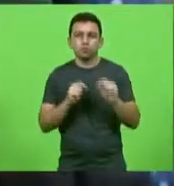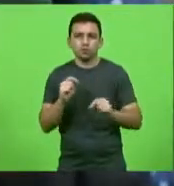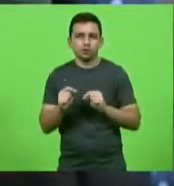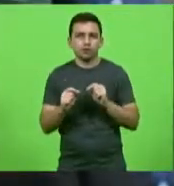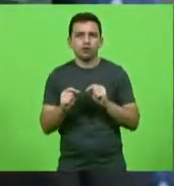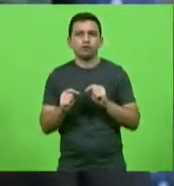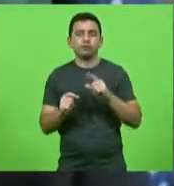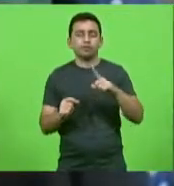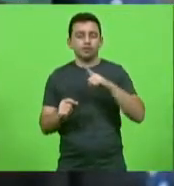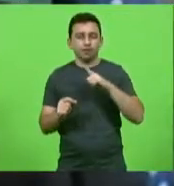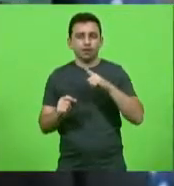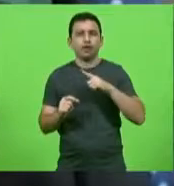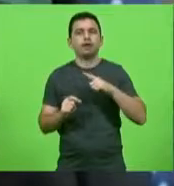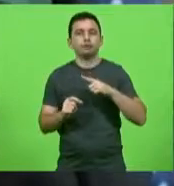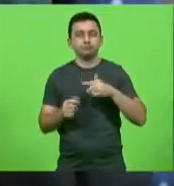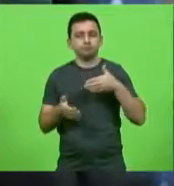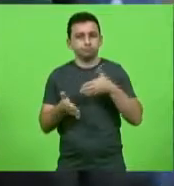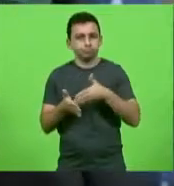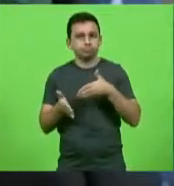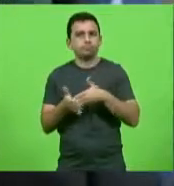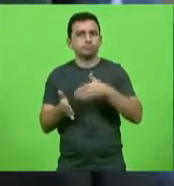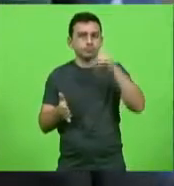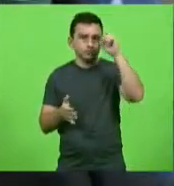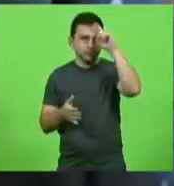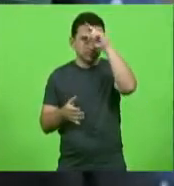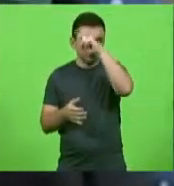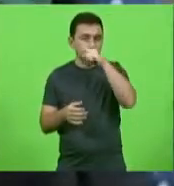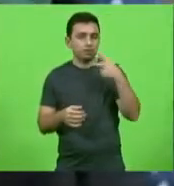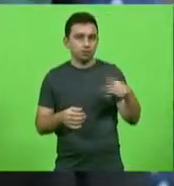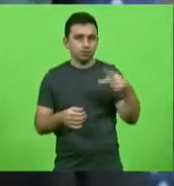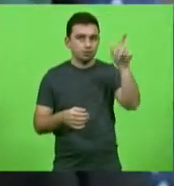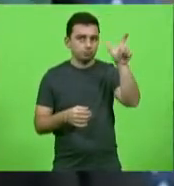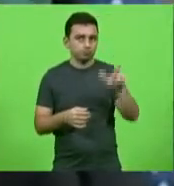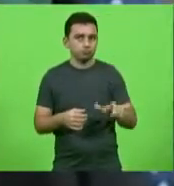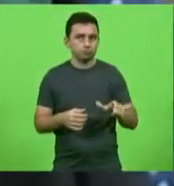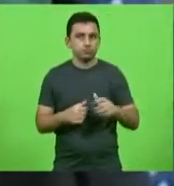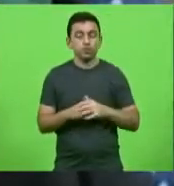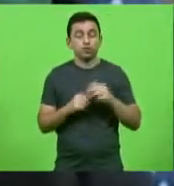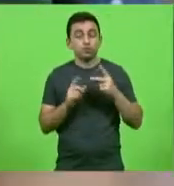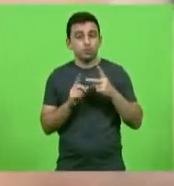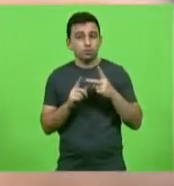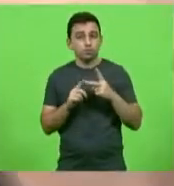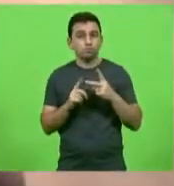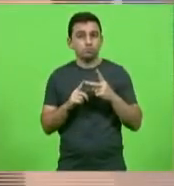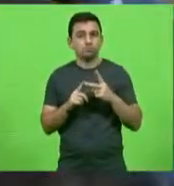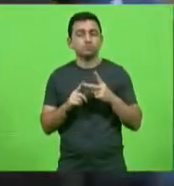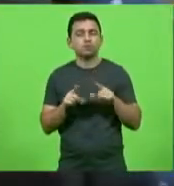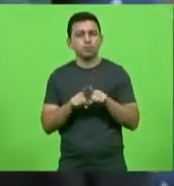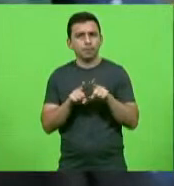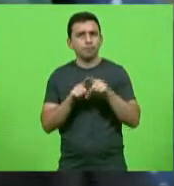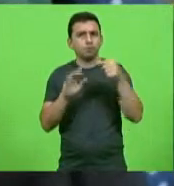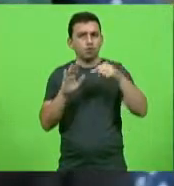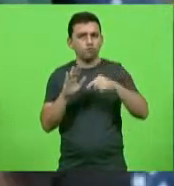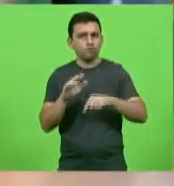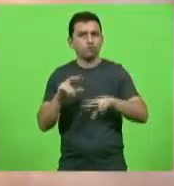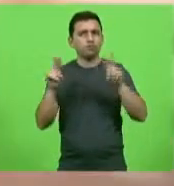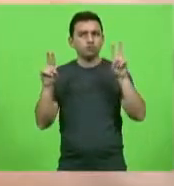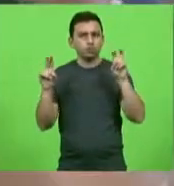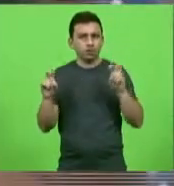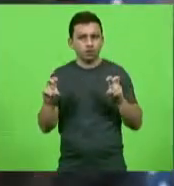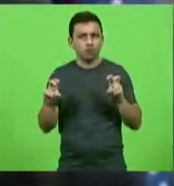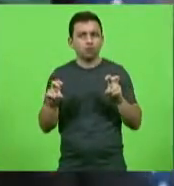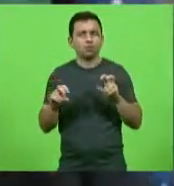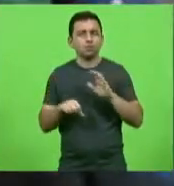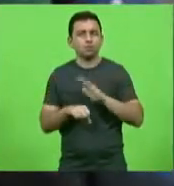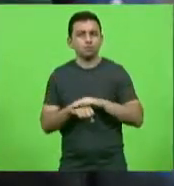Os obstáculos e as dificuldades reais do agente público. 2. Da complexidade da matéria e das